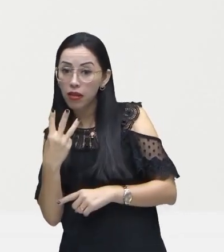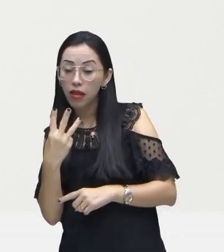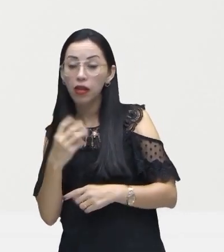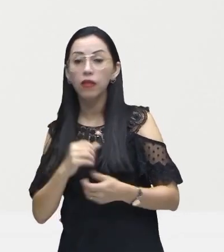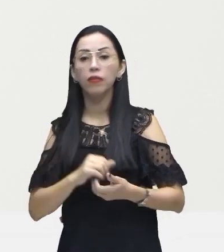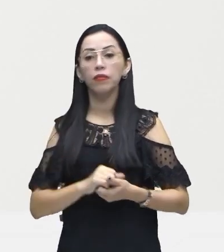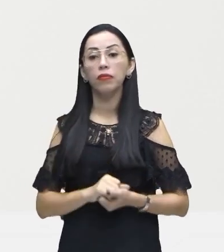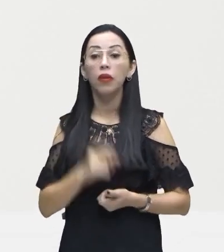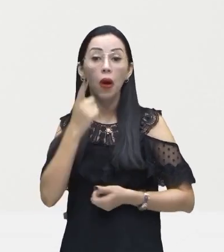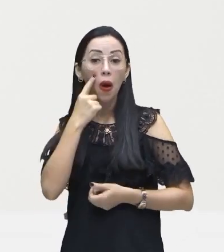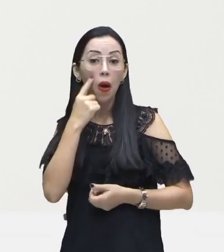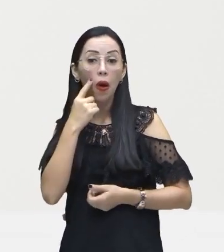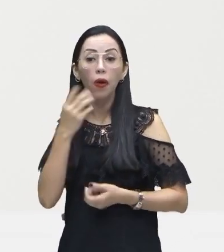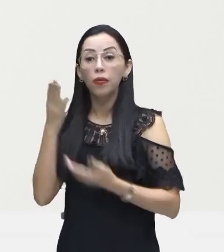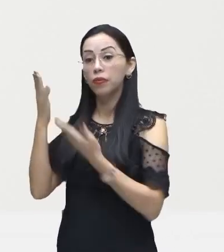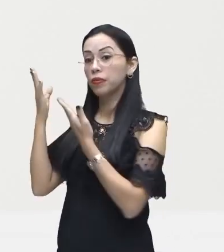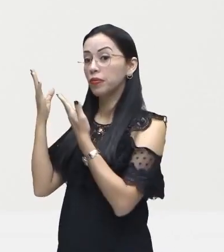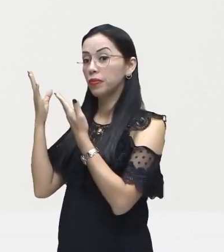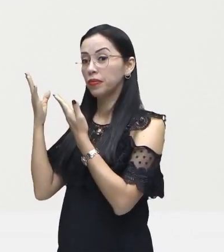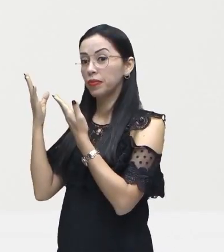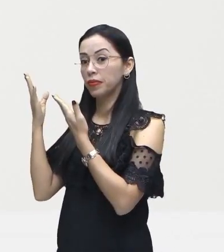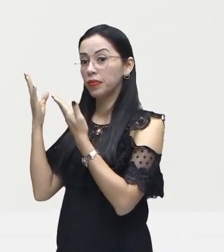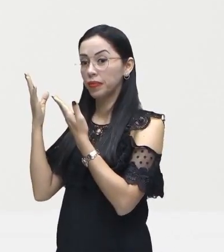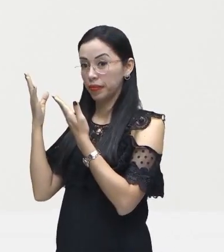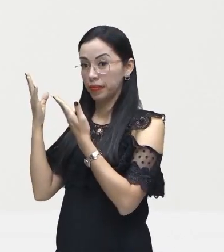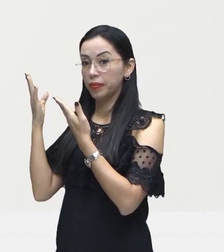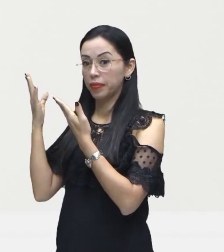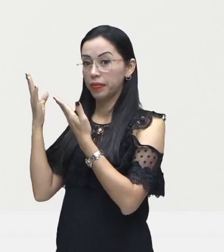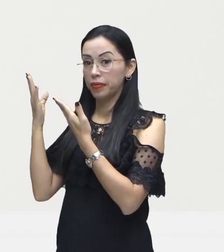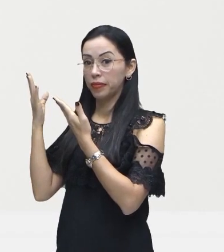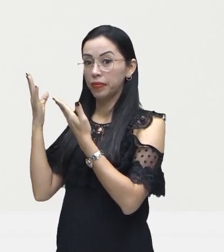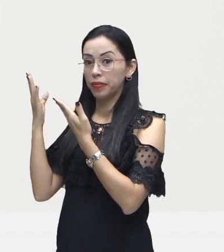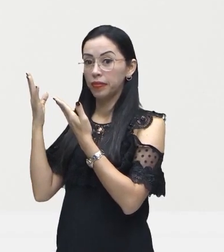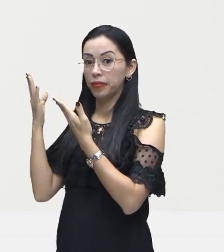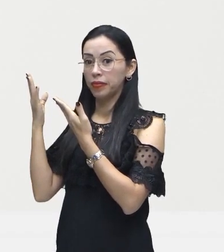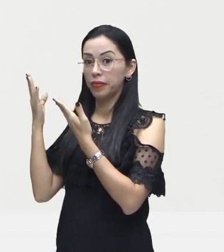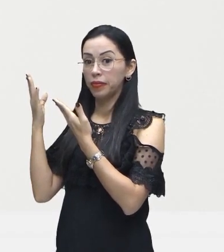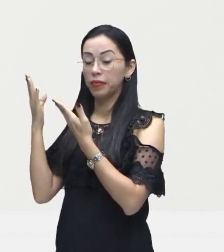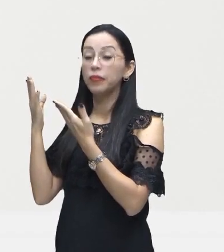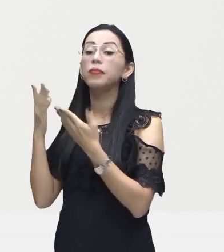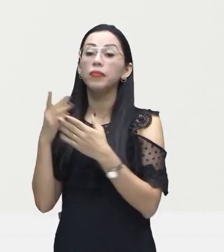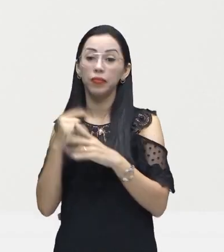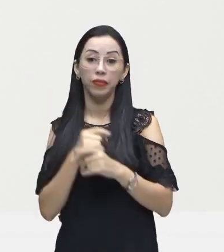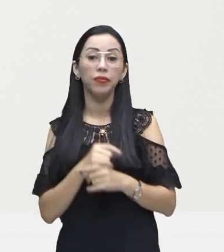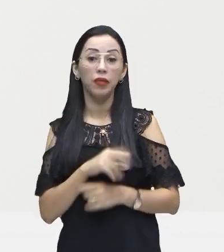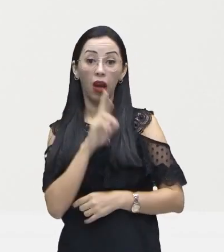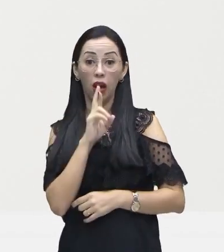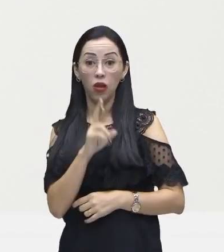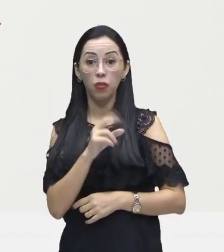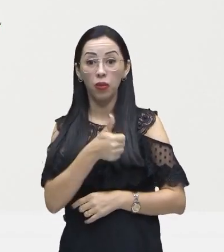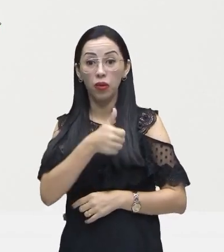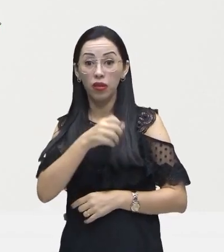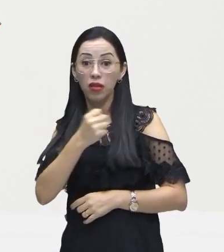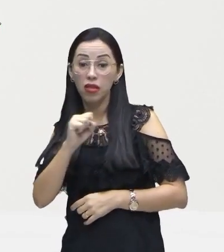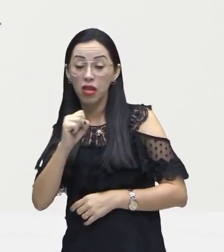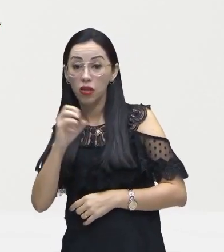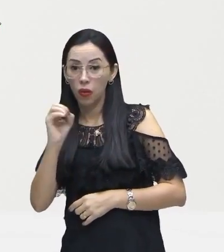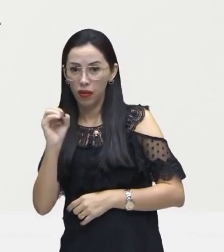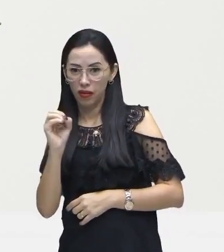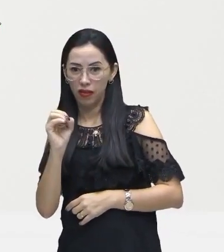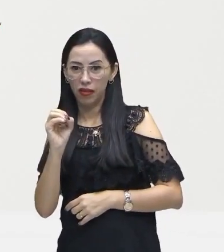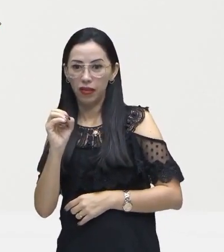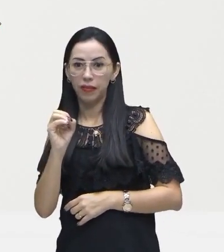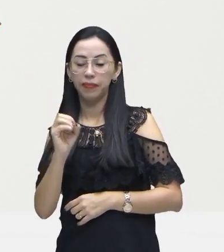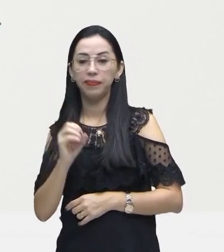vamos lá. 3 vezes 0, 0. 3 vezes 6, 18. Então, qual é o nosso total em